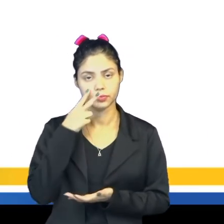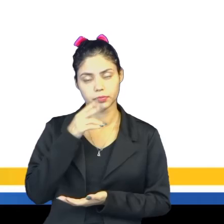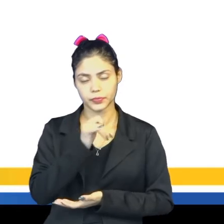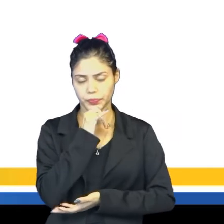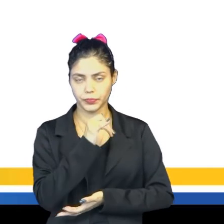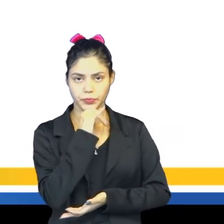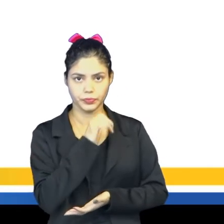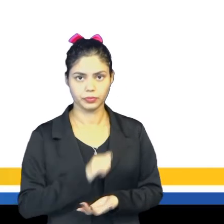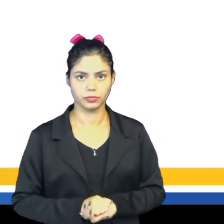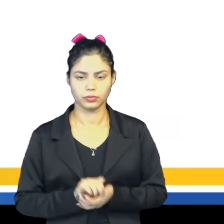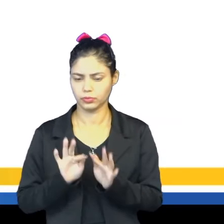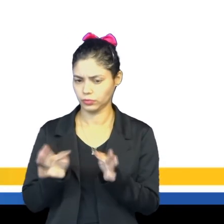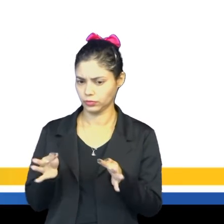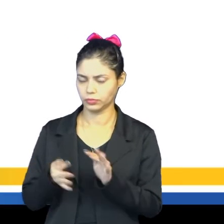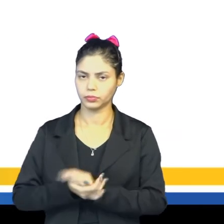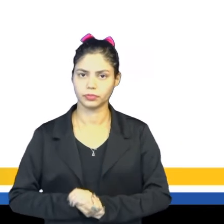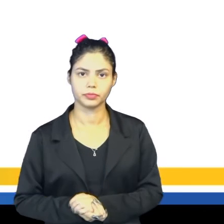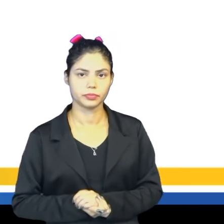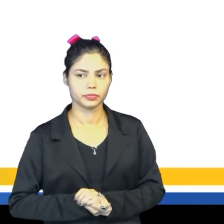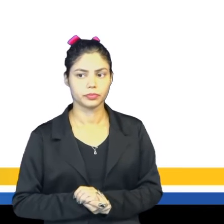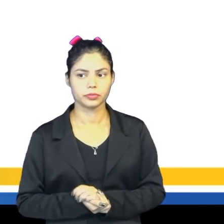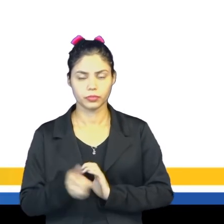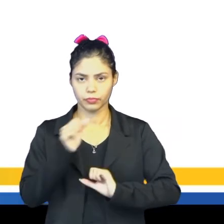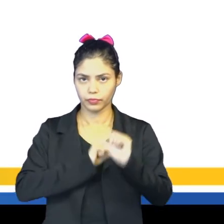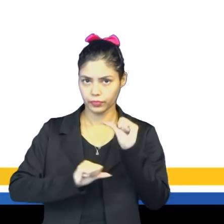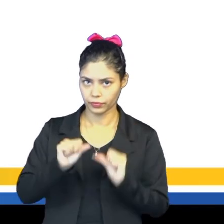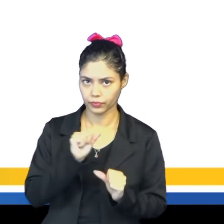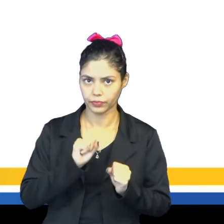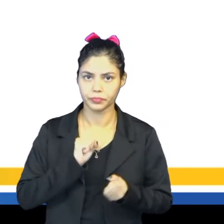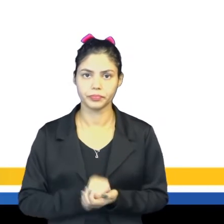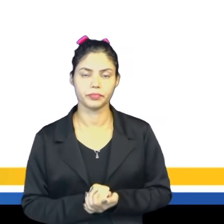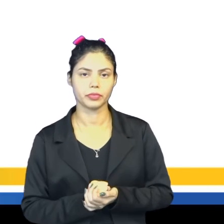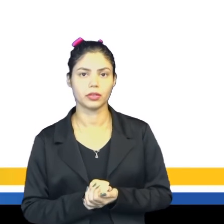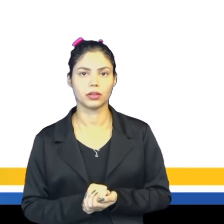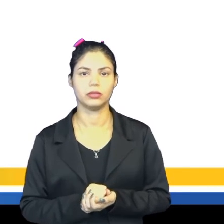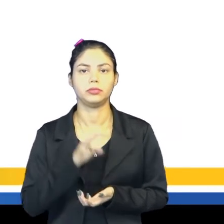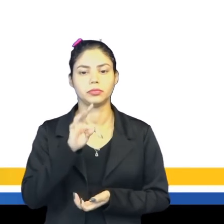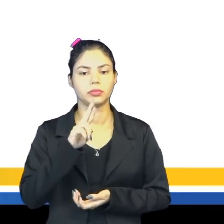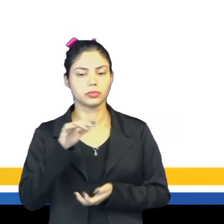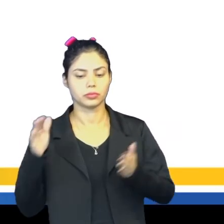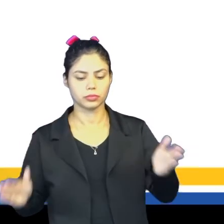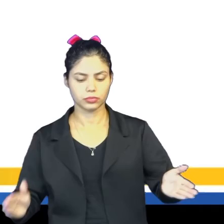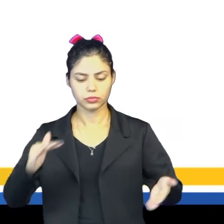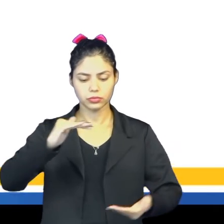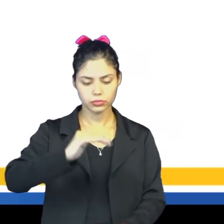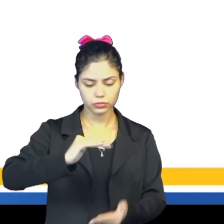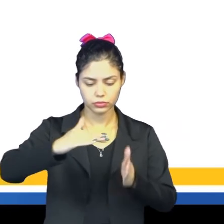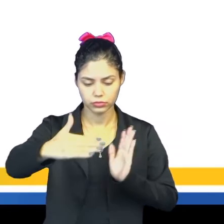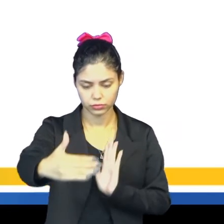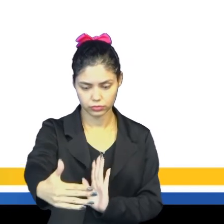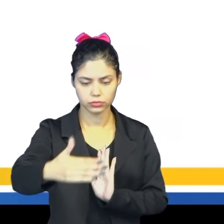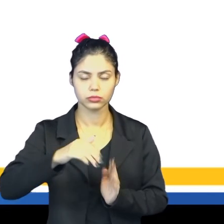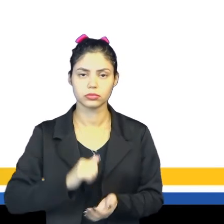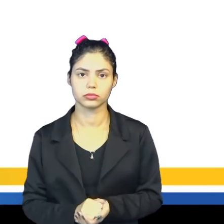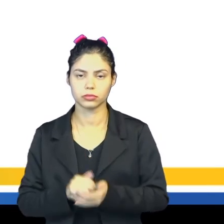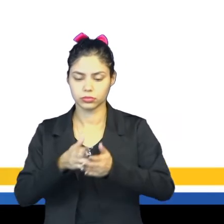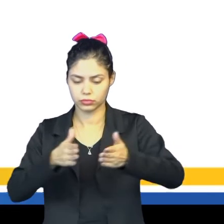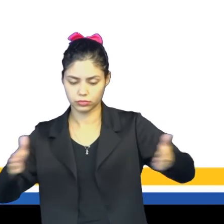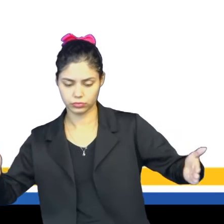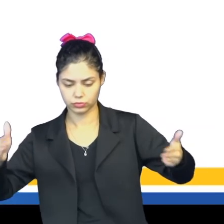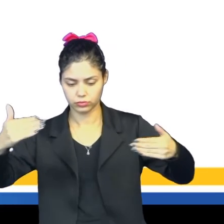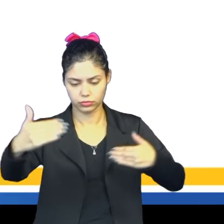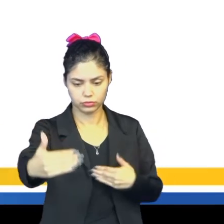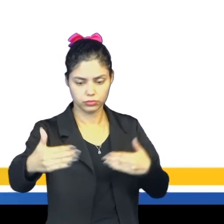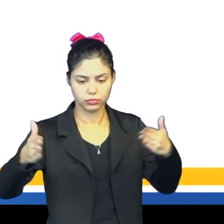um exemplo simples, tá? Em transformação. Um tanque tem a forma de um